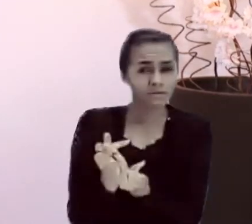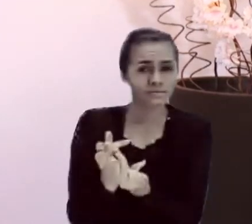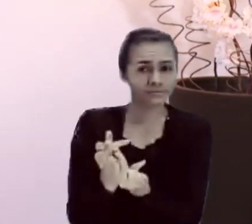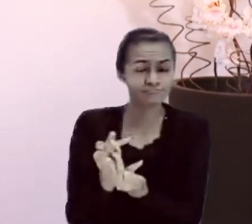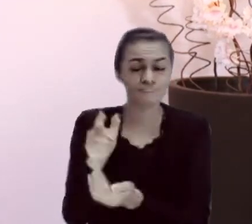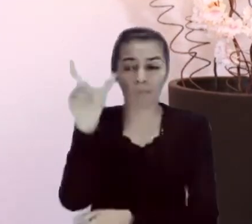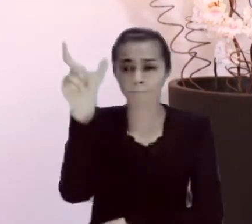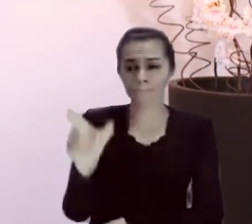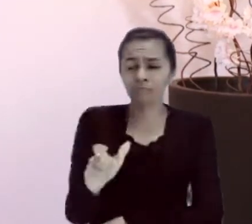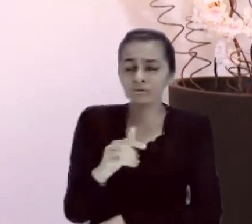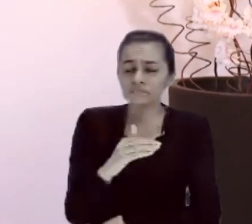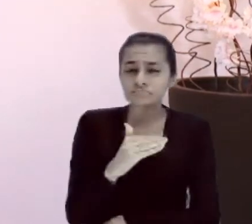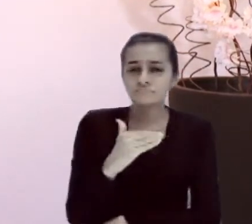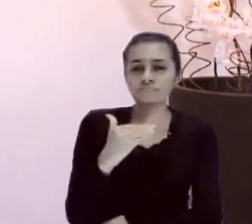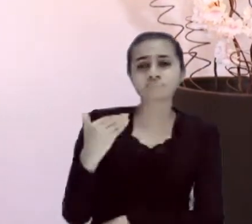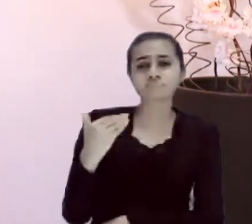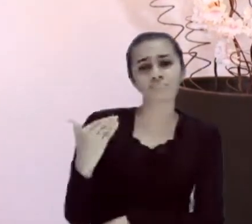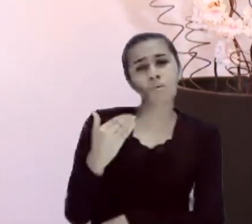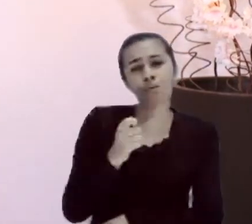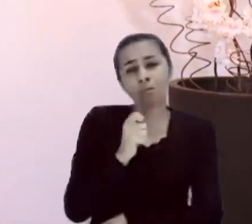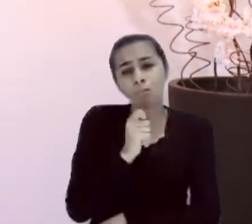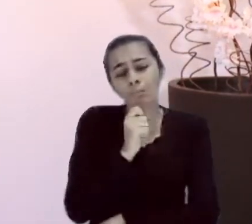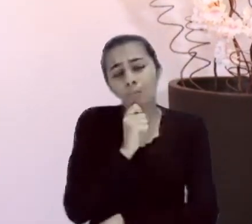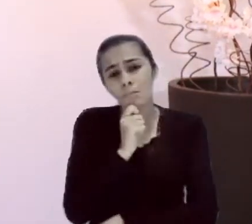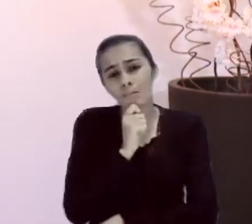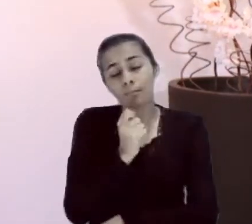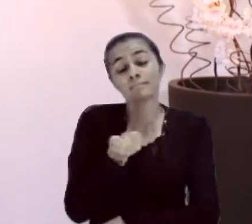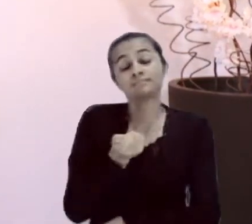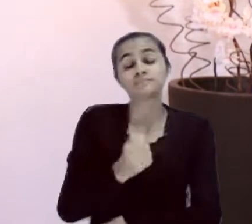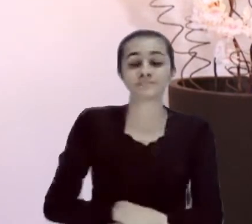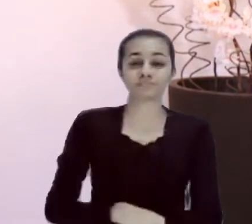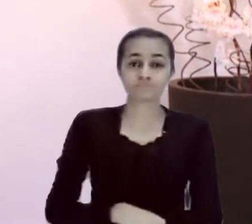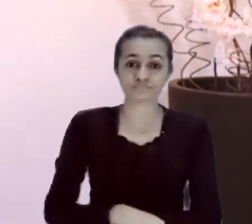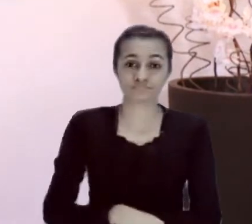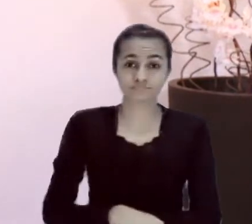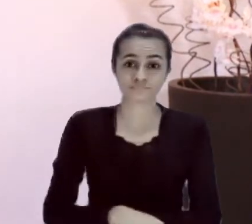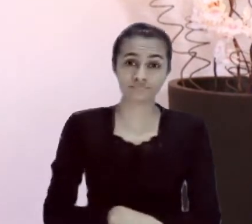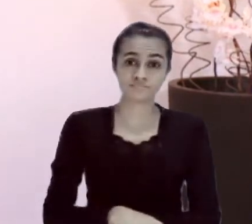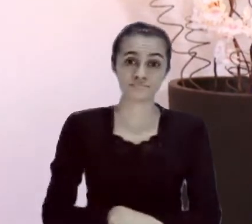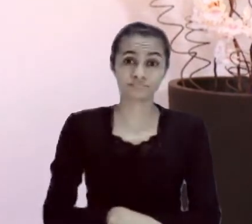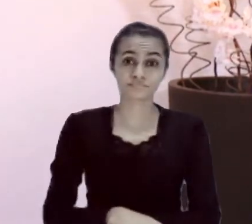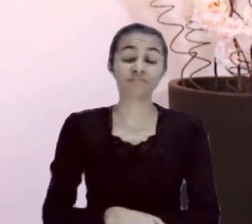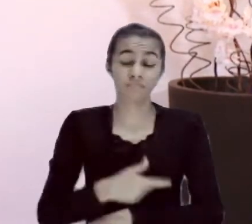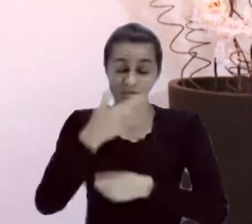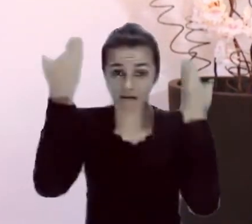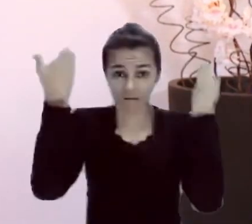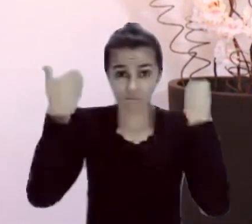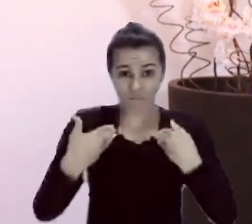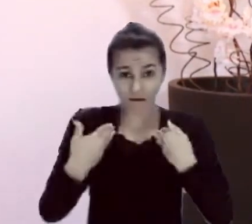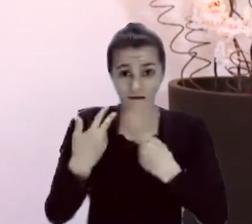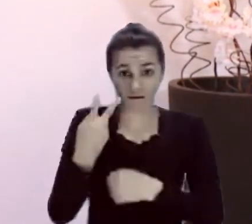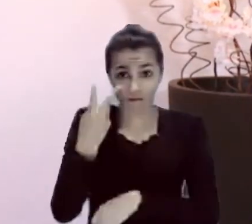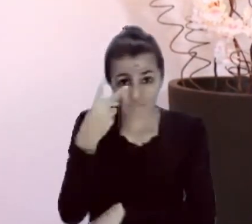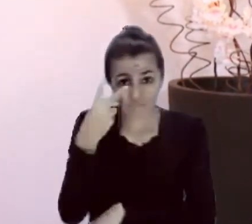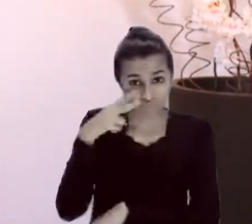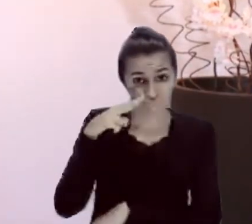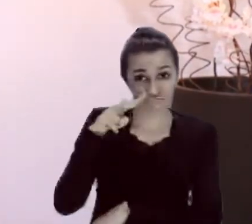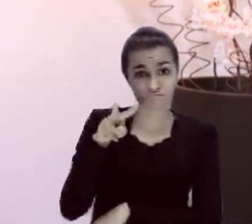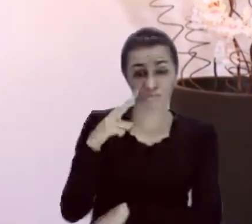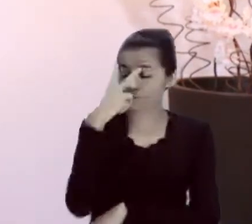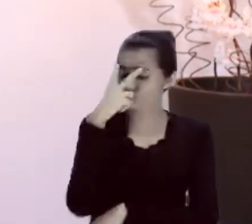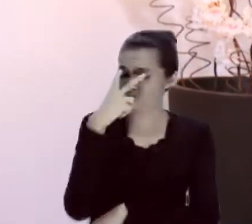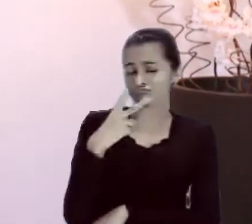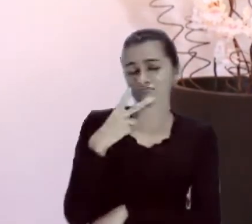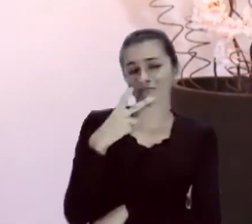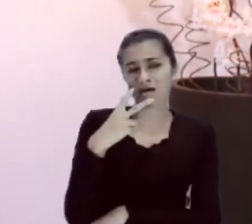eu fazia regozijar-se o coração da viúva. Eu era os olhos do cego, eu era os pés do aleijado,